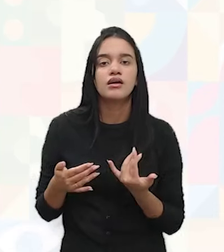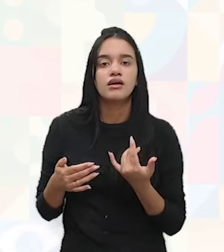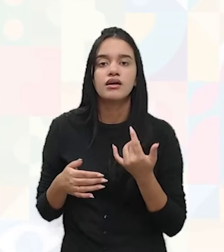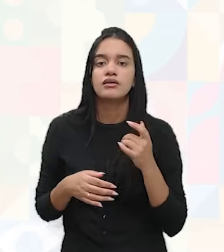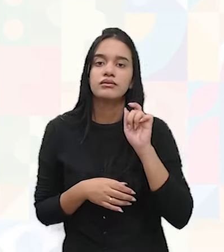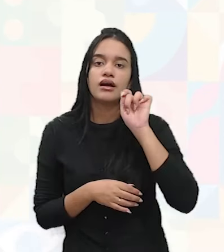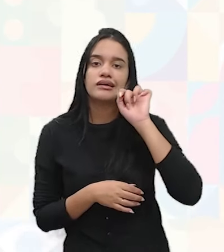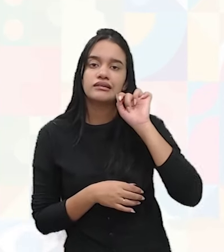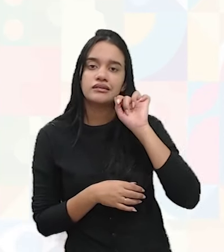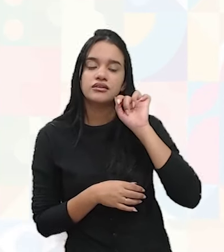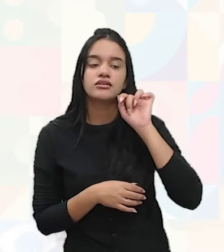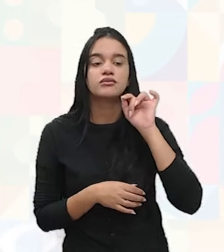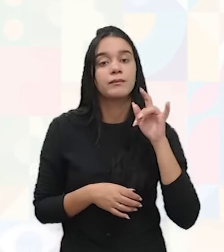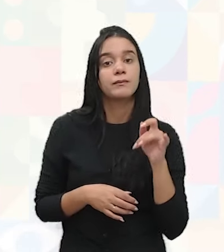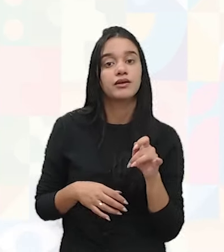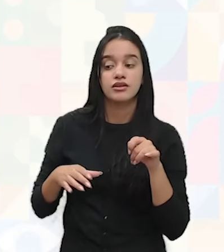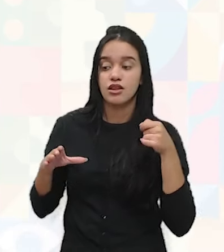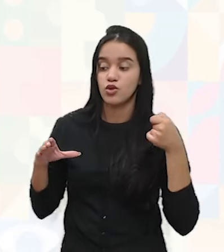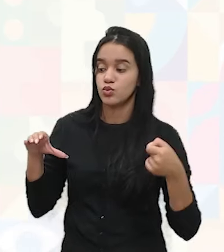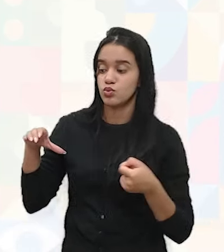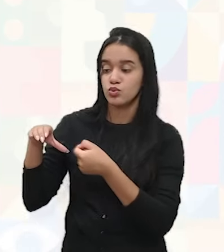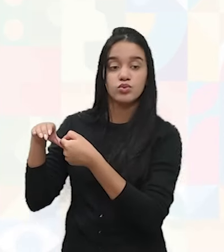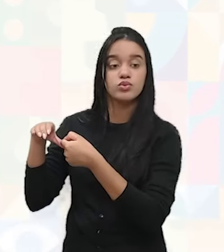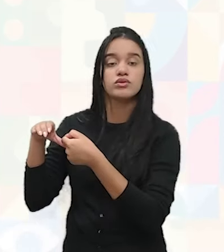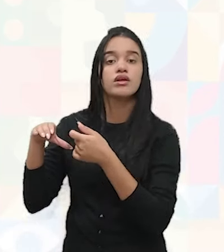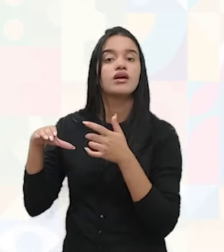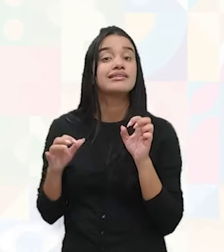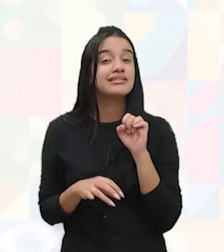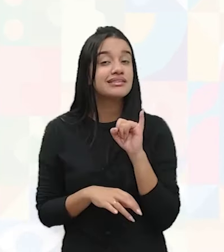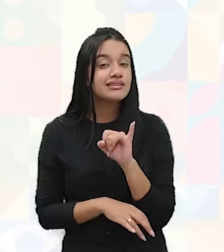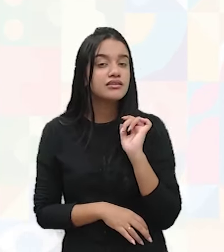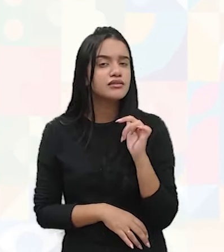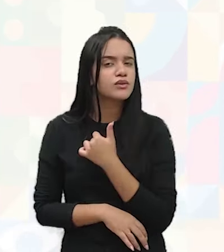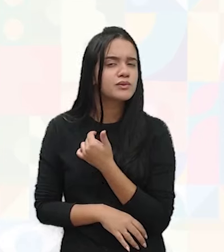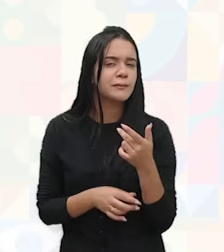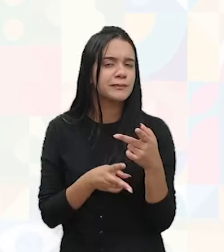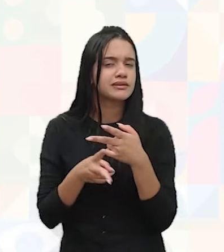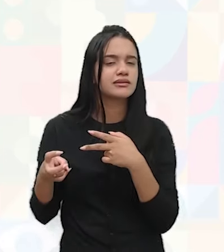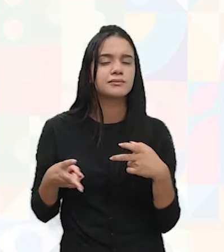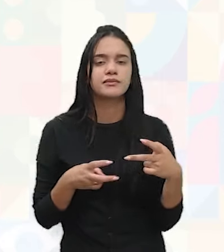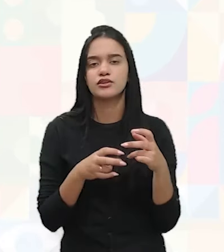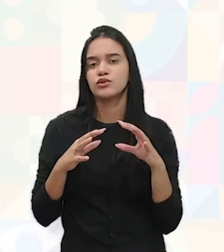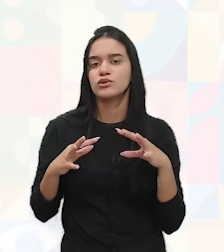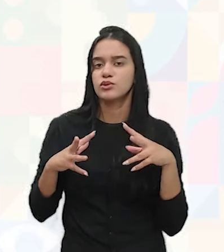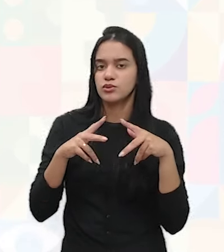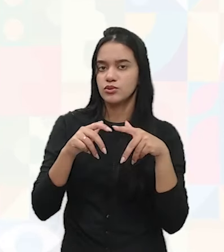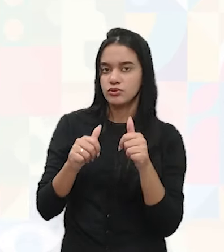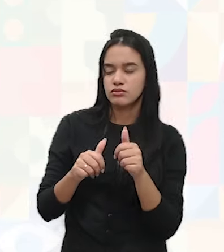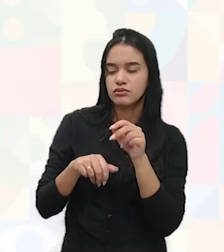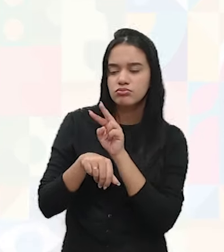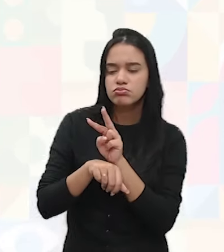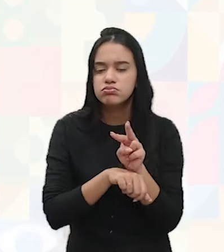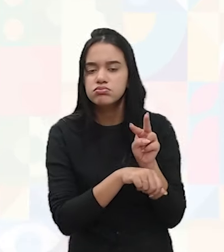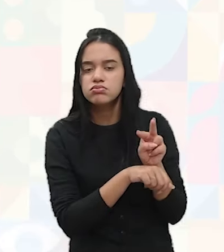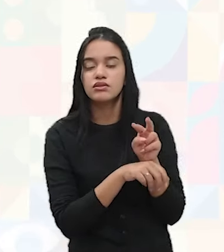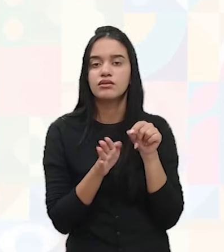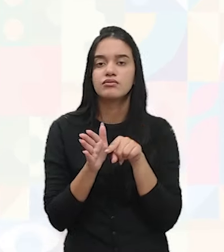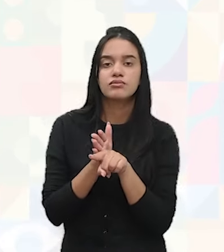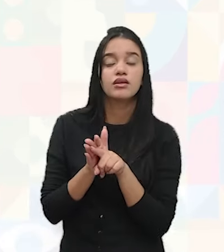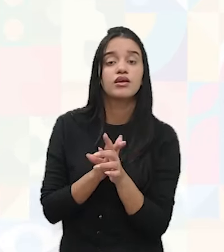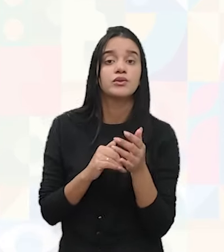da saída do agente extintor Então se a gente não fizer essas inspeções né não realizar né Toda essa inspeção no momento de